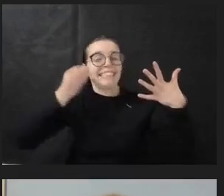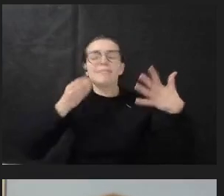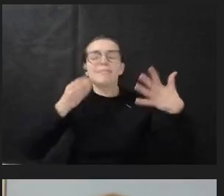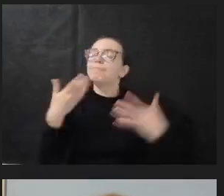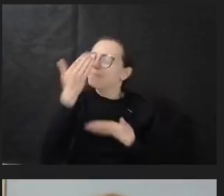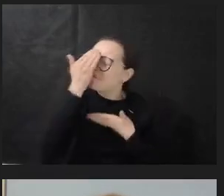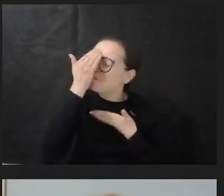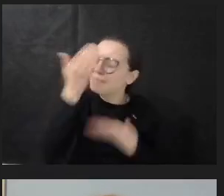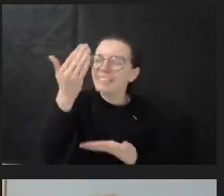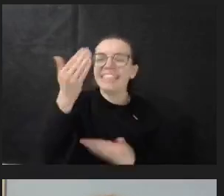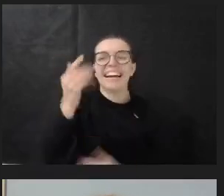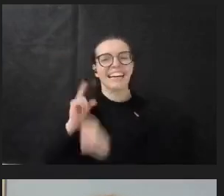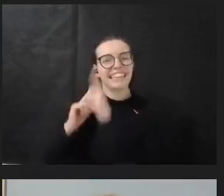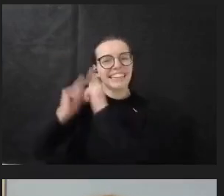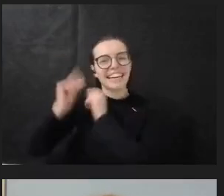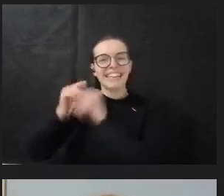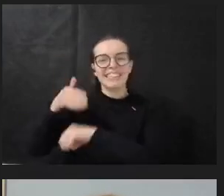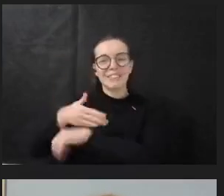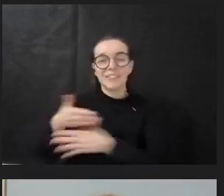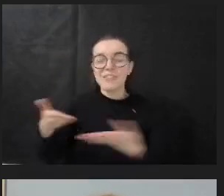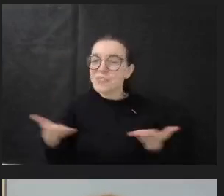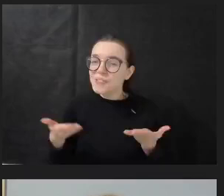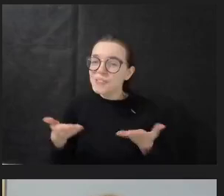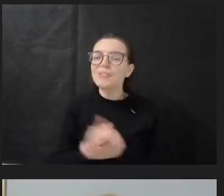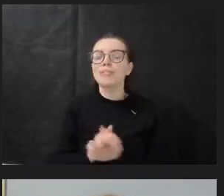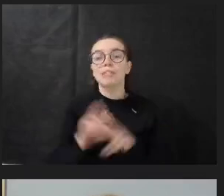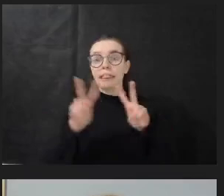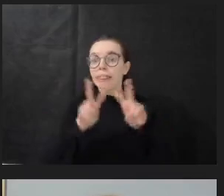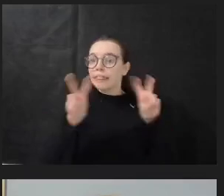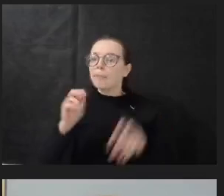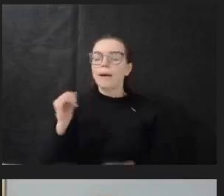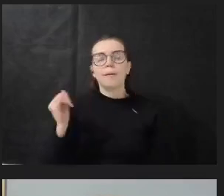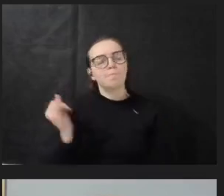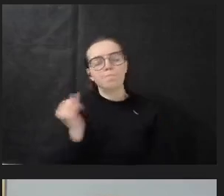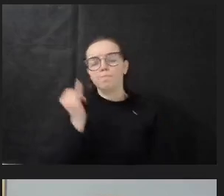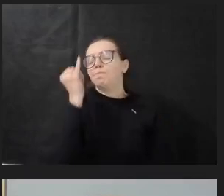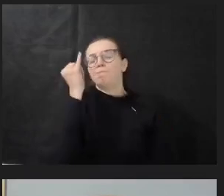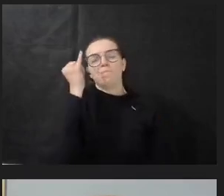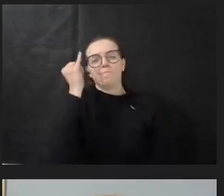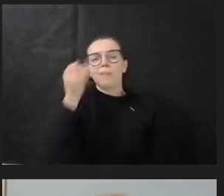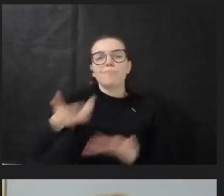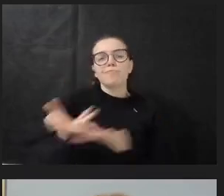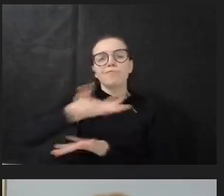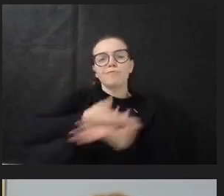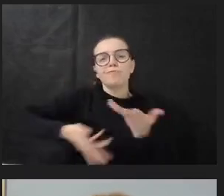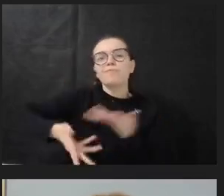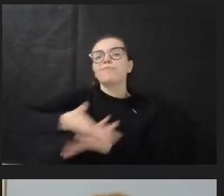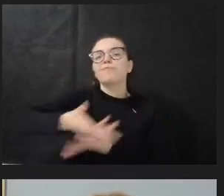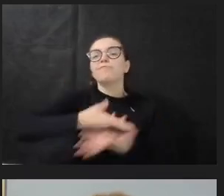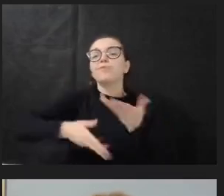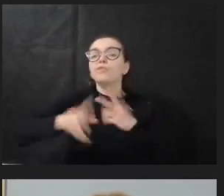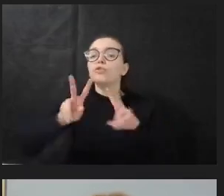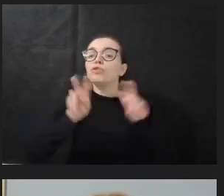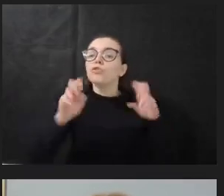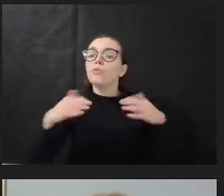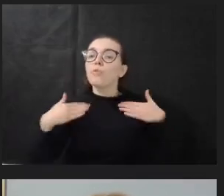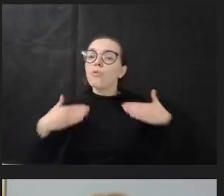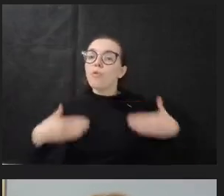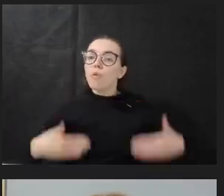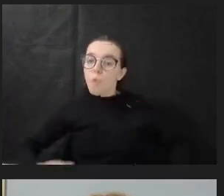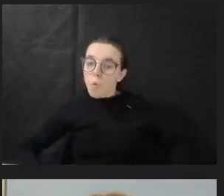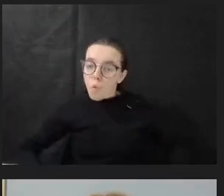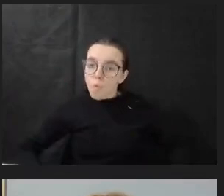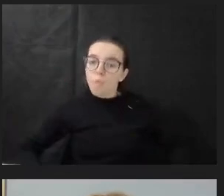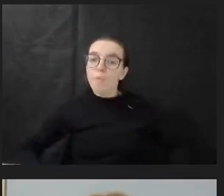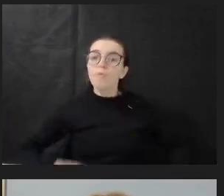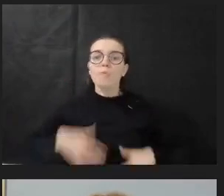hoje. Esse é um tema muito importante para a gente debater sobre corpo e movimento, né? A fisioterapia e qualidade